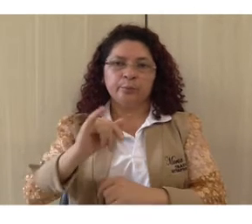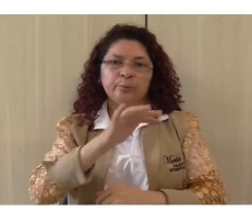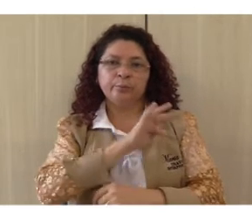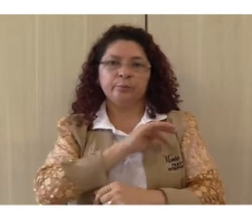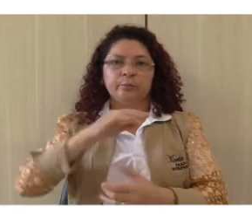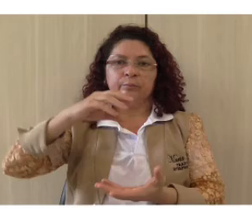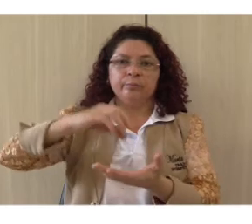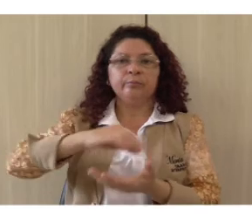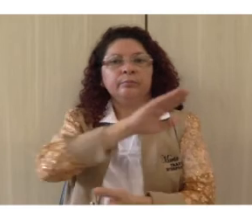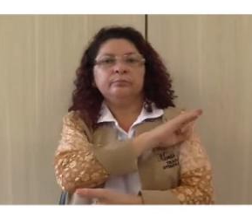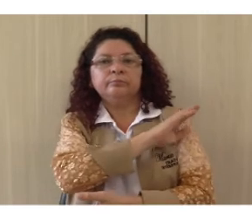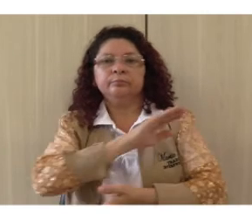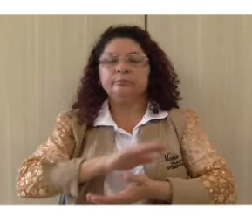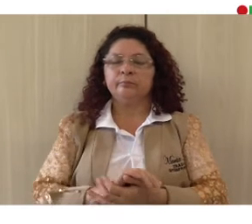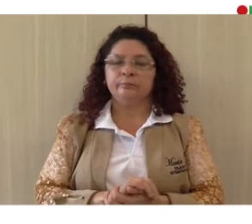Bragança.